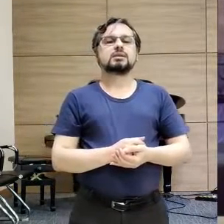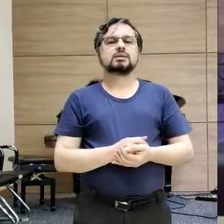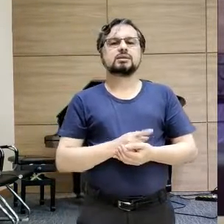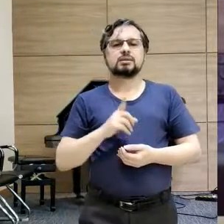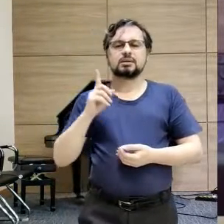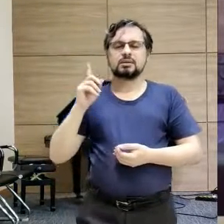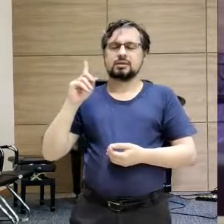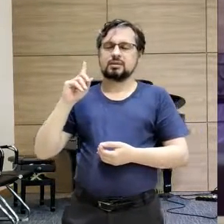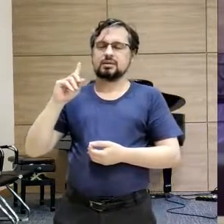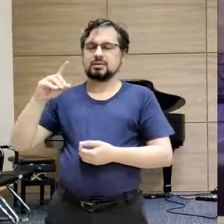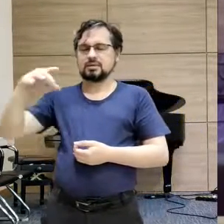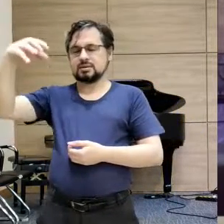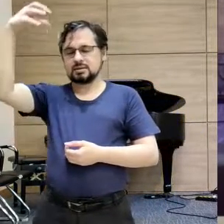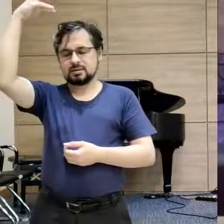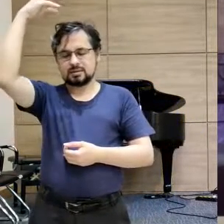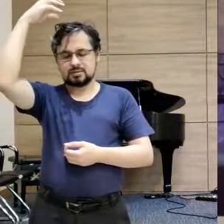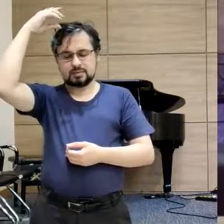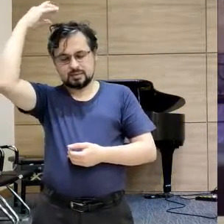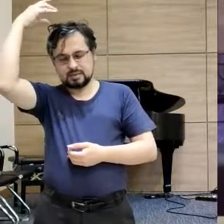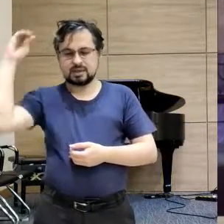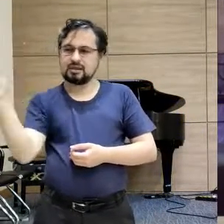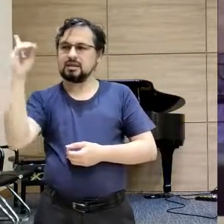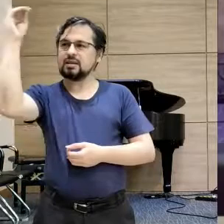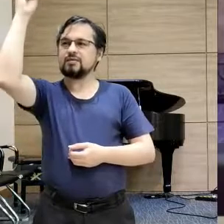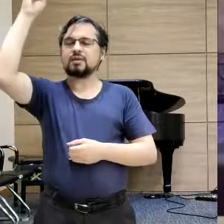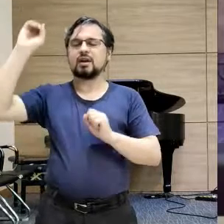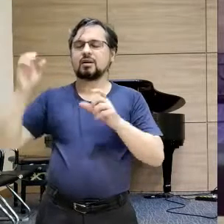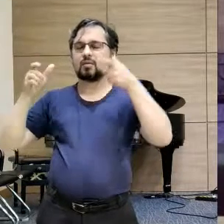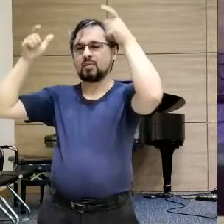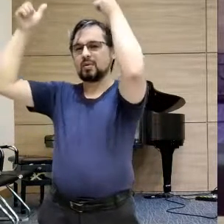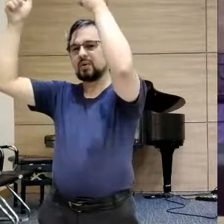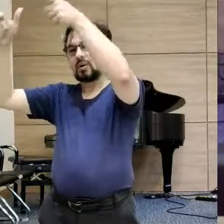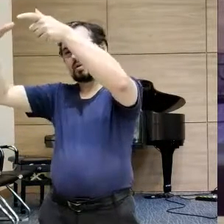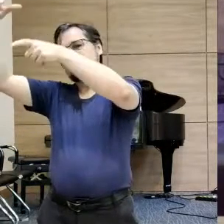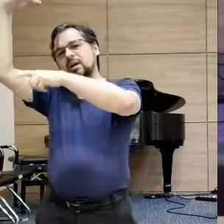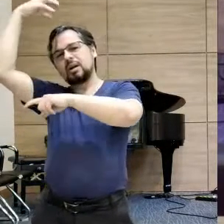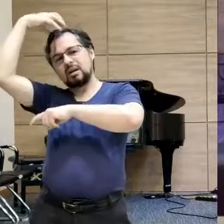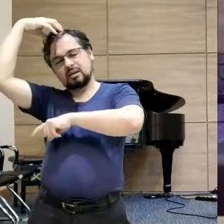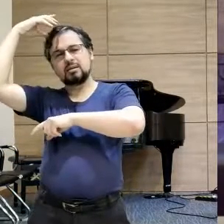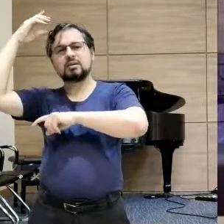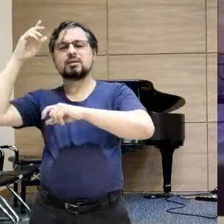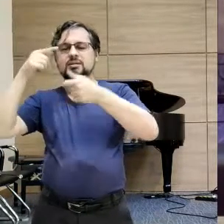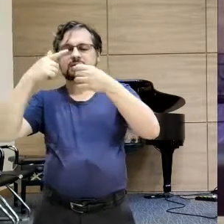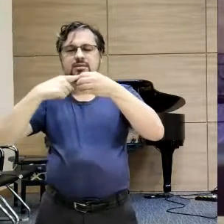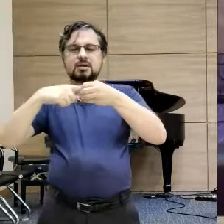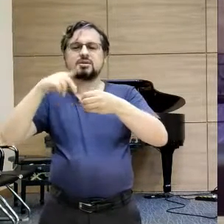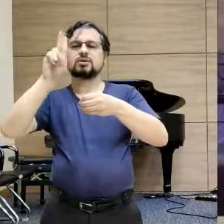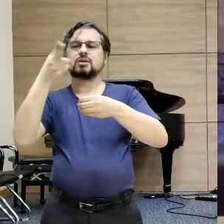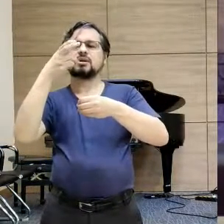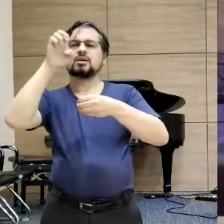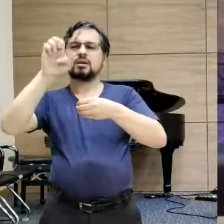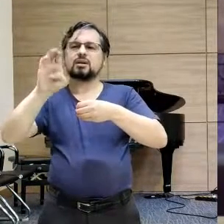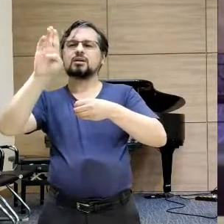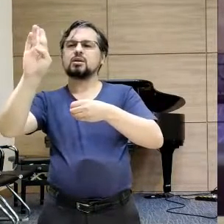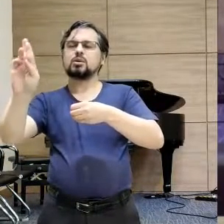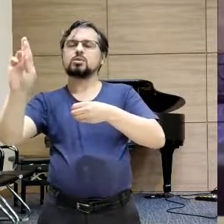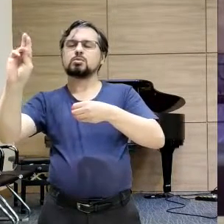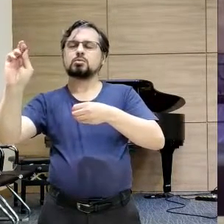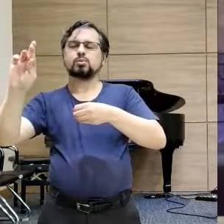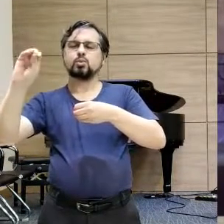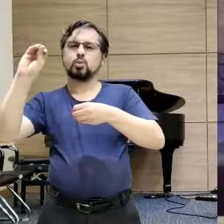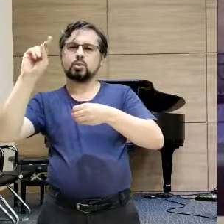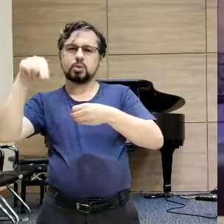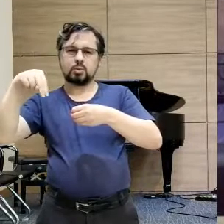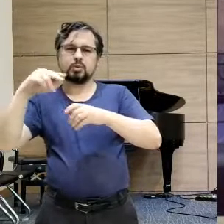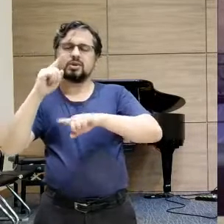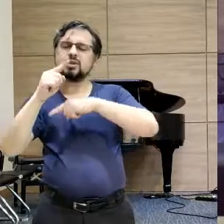depois rei em todo Israel, Jerusalém, no capítulo 5, e ele unifica toda Israel. Quando você lê o Salmo 133, ó